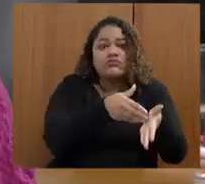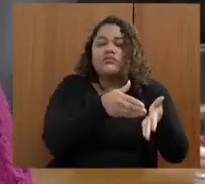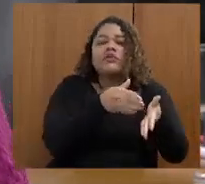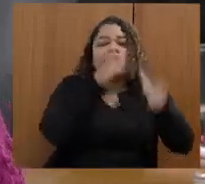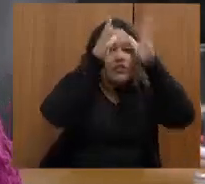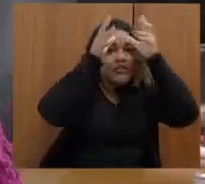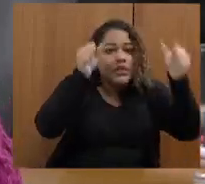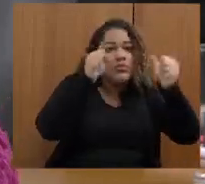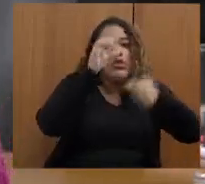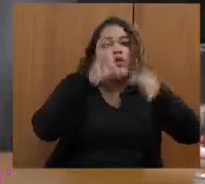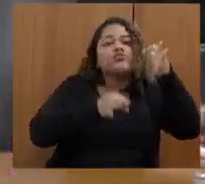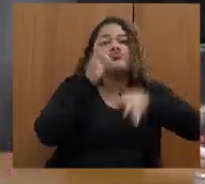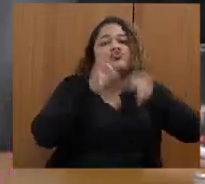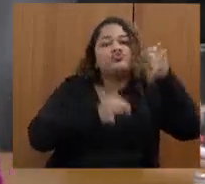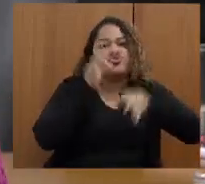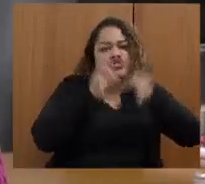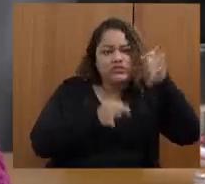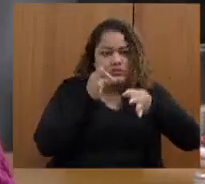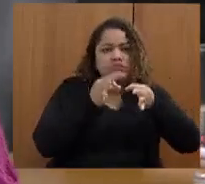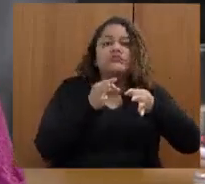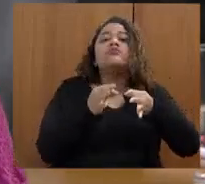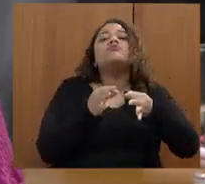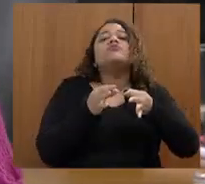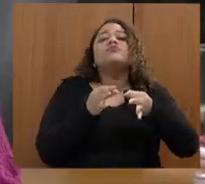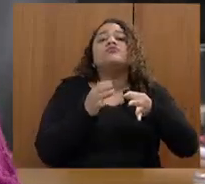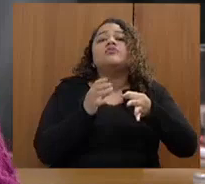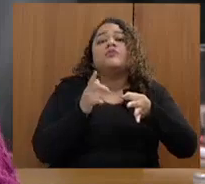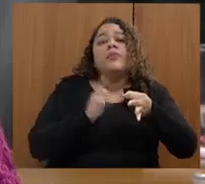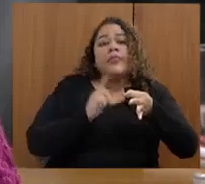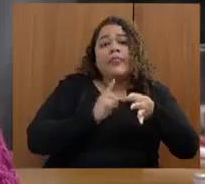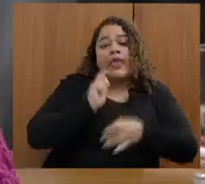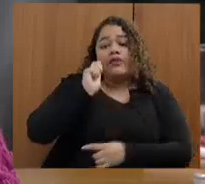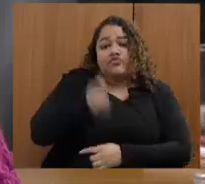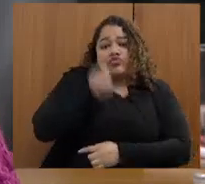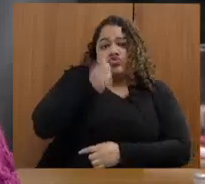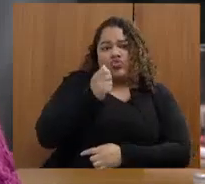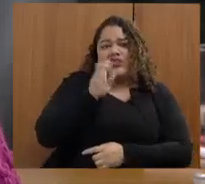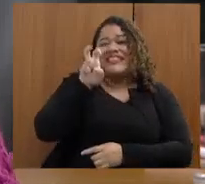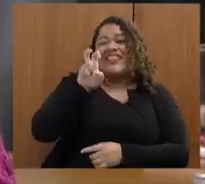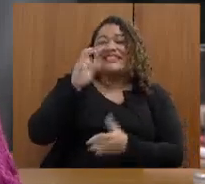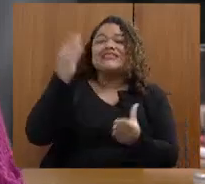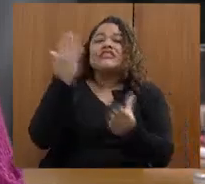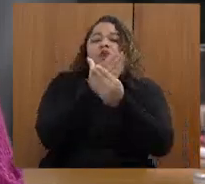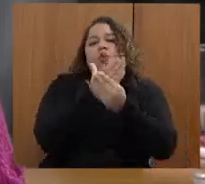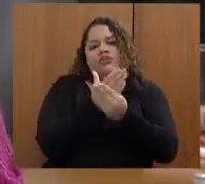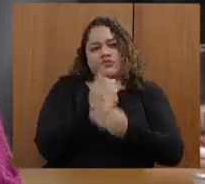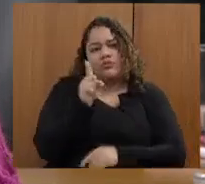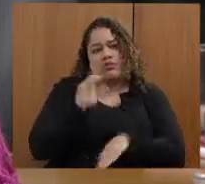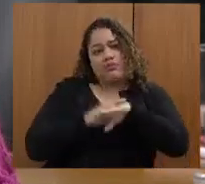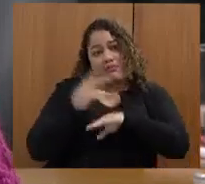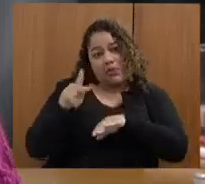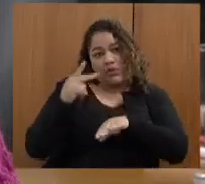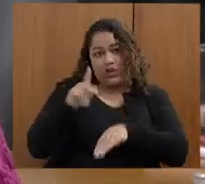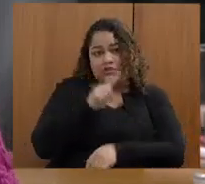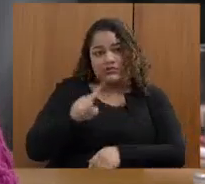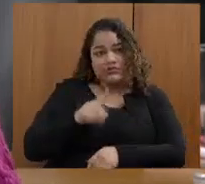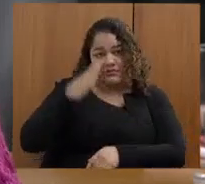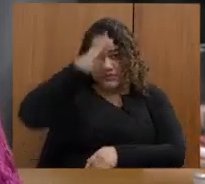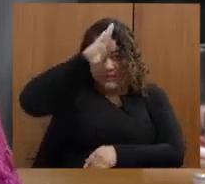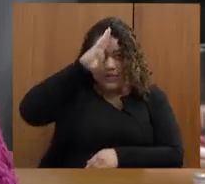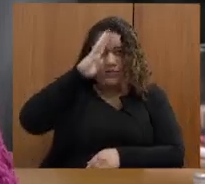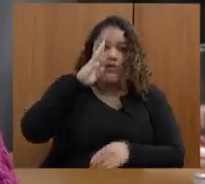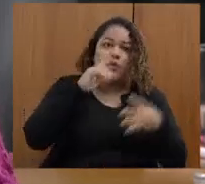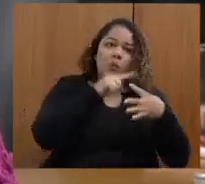julgue uma das cinco ações que o governo Zema ajuizou quatro no tribunal e uma no